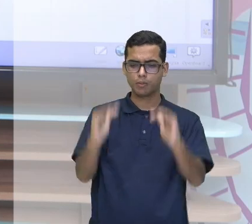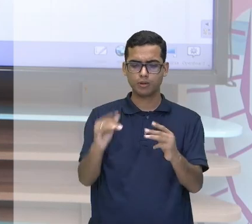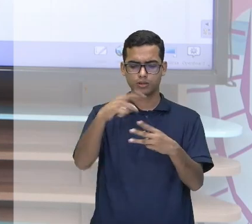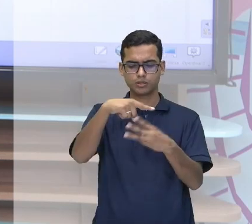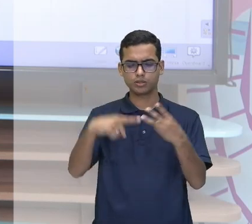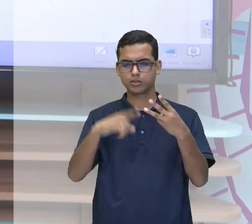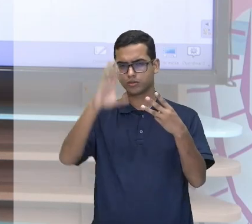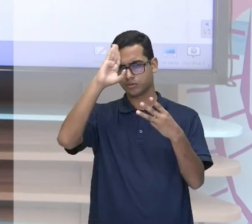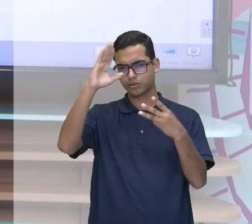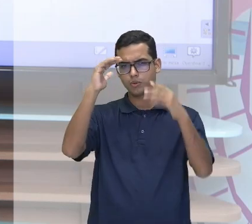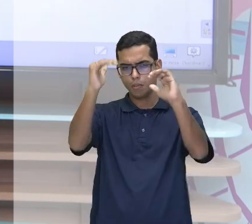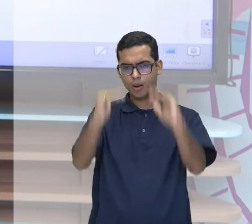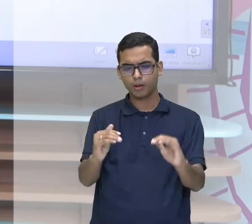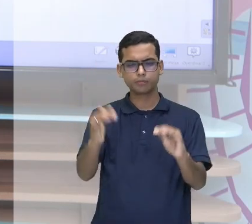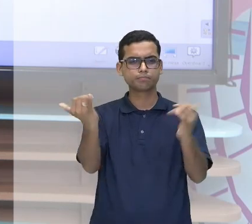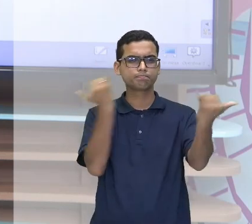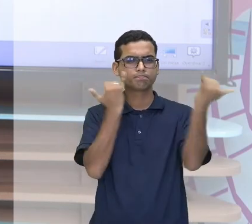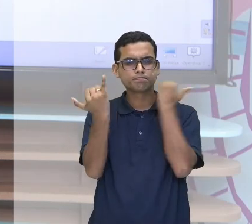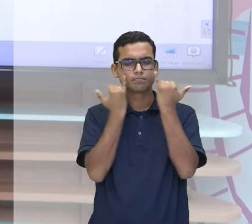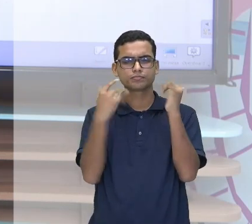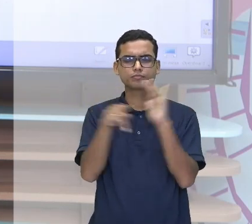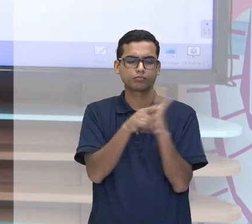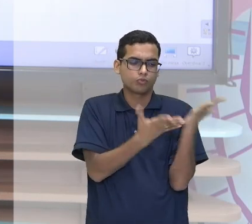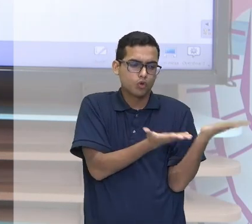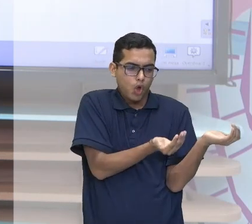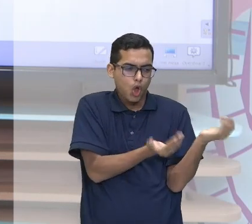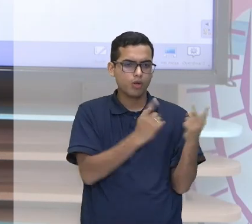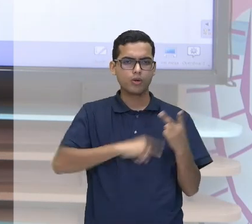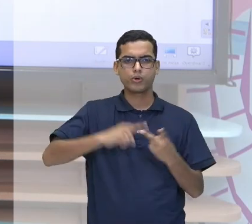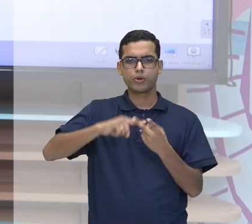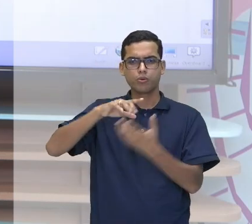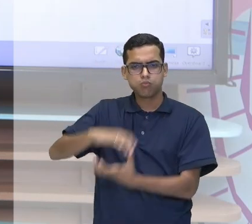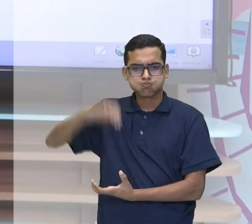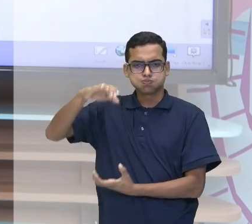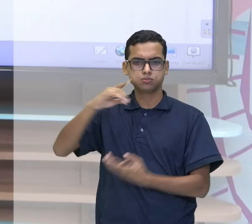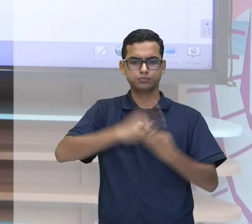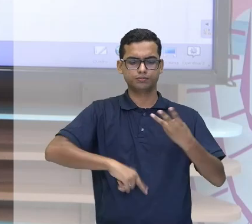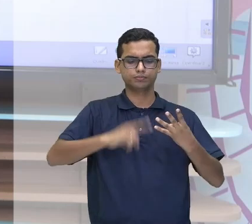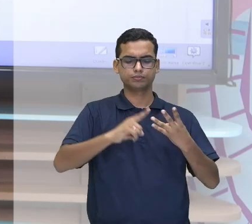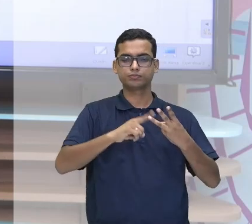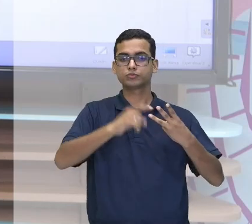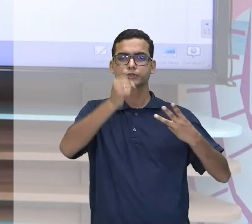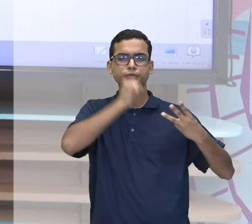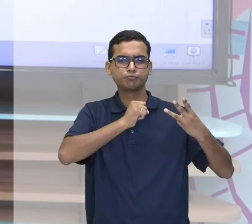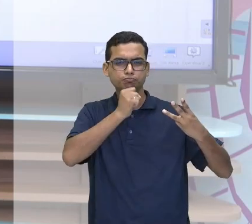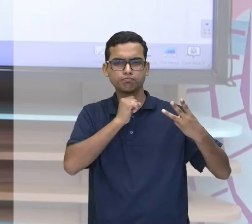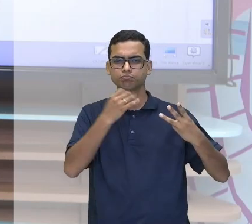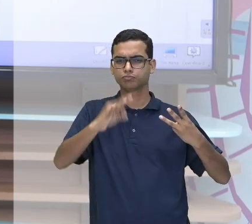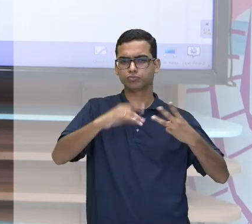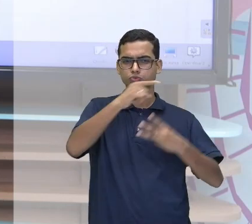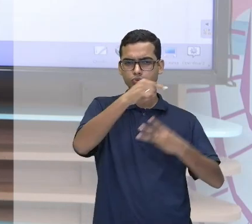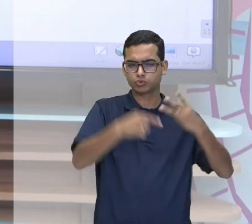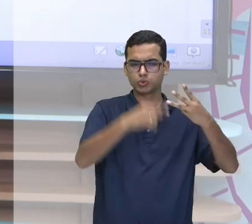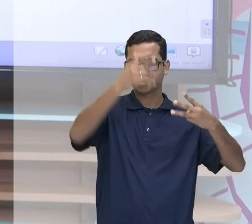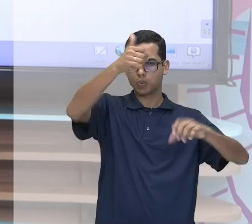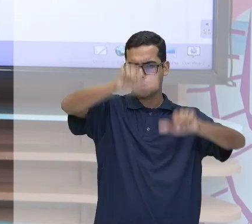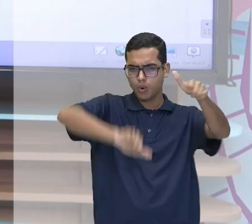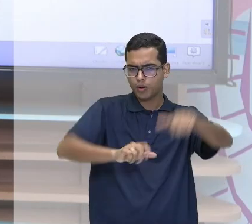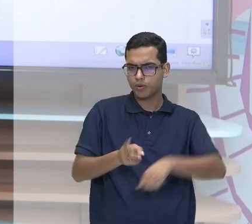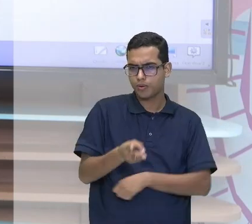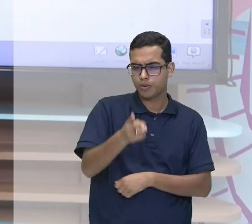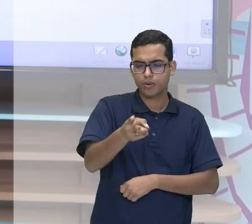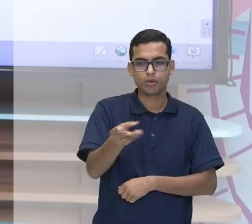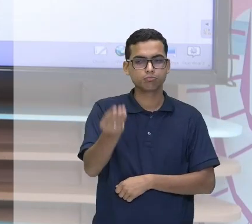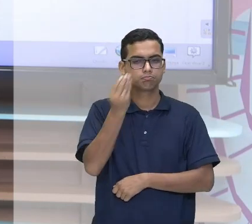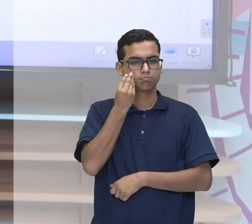tá bom? Então, ali são os jovens, os adultos e os idosos. Então, seria basicamente isso que eu vou analisar.